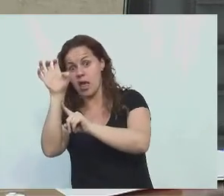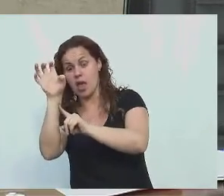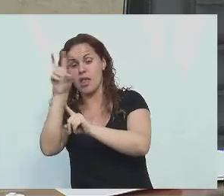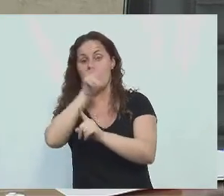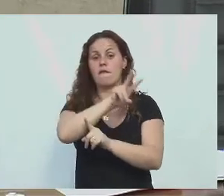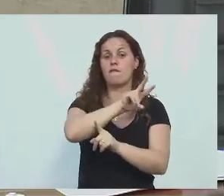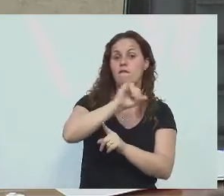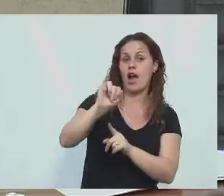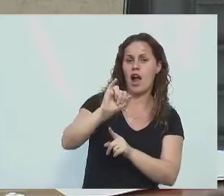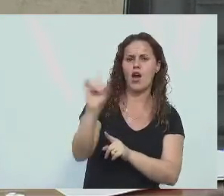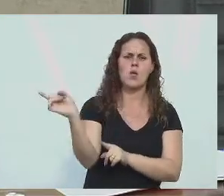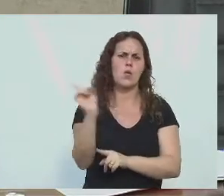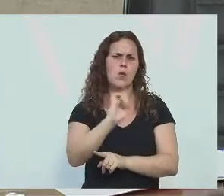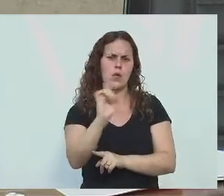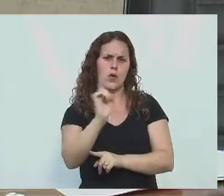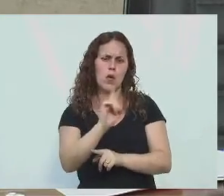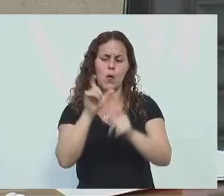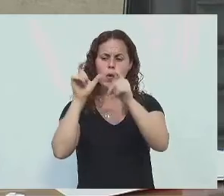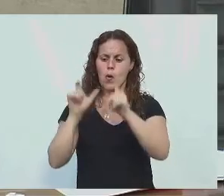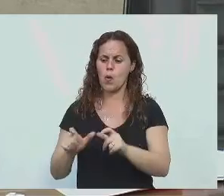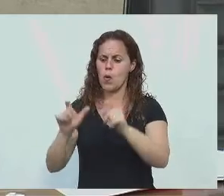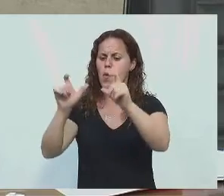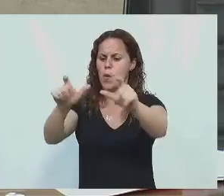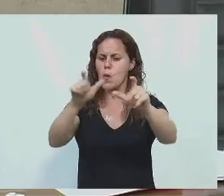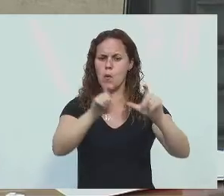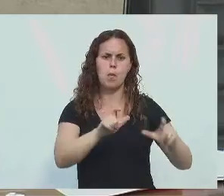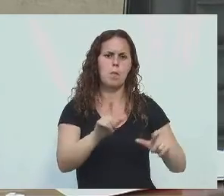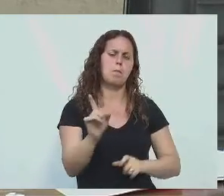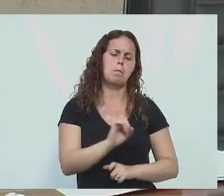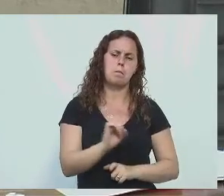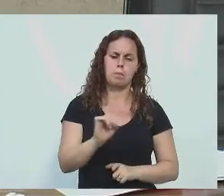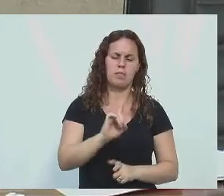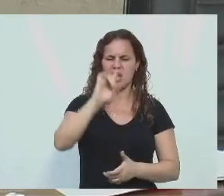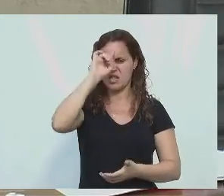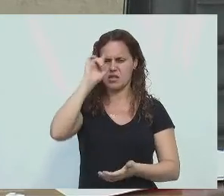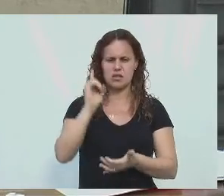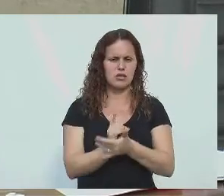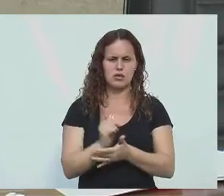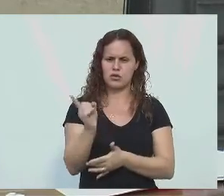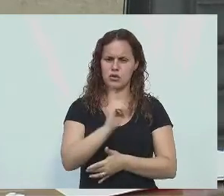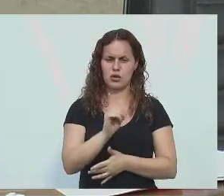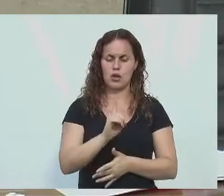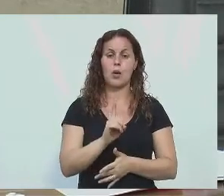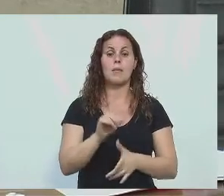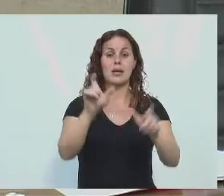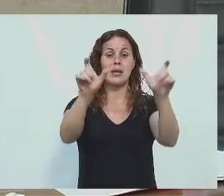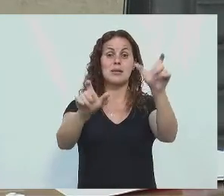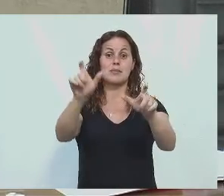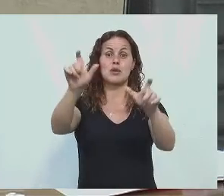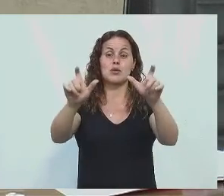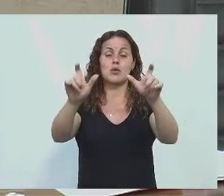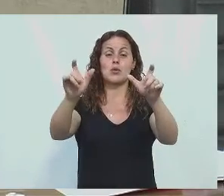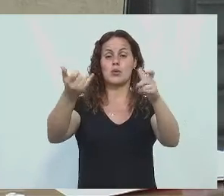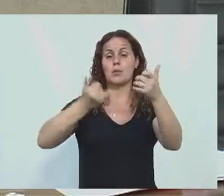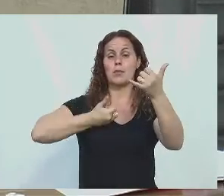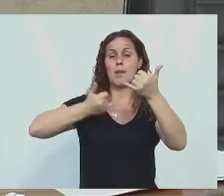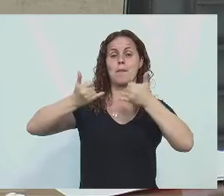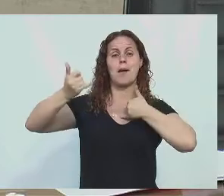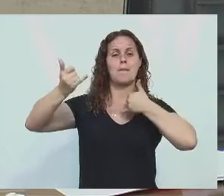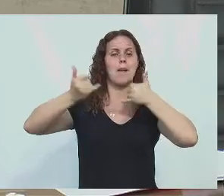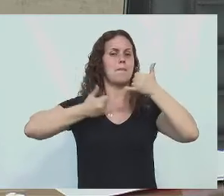vai ser instalada e qual local ou não. Mas ela é uma forma de ouvir a população que vai